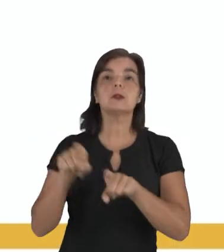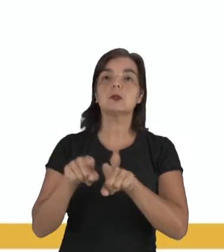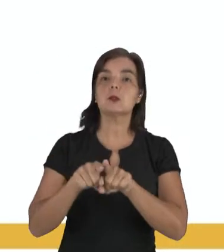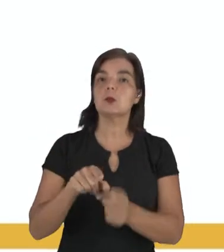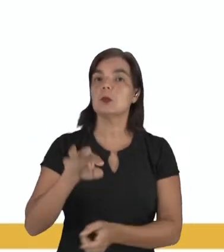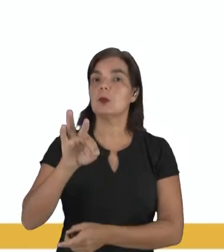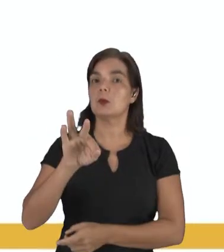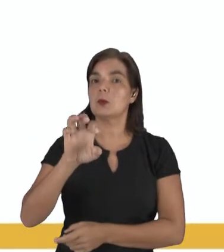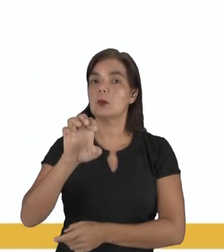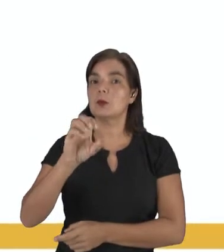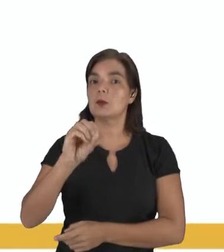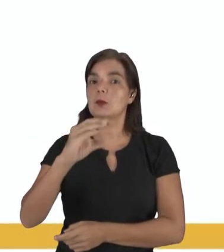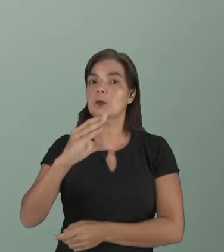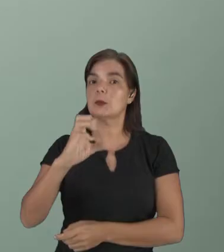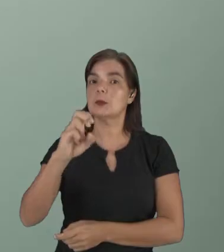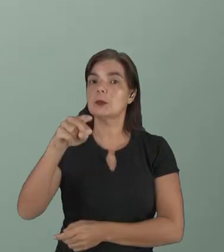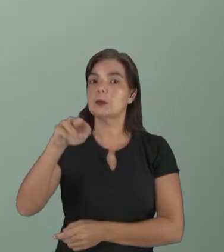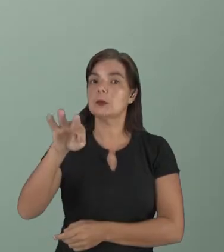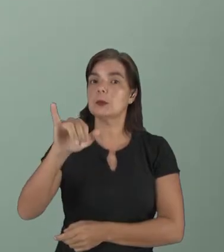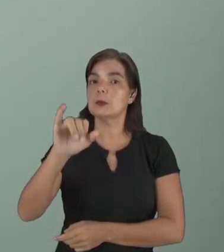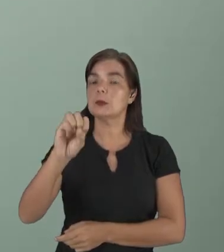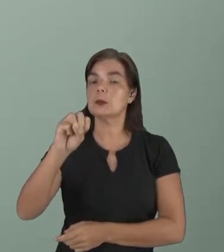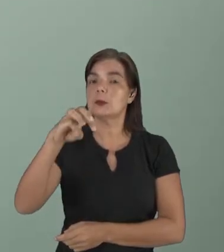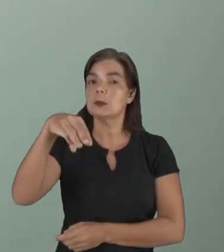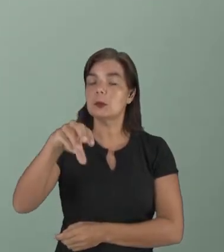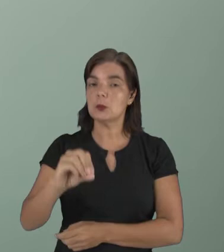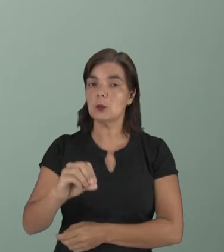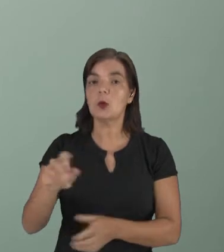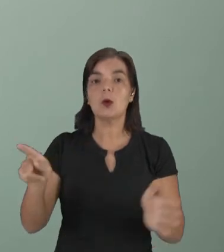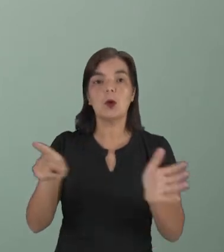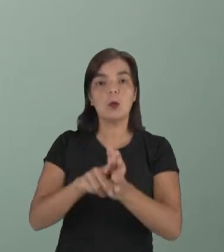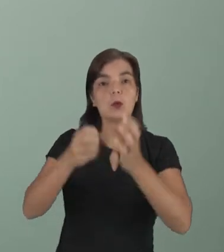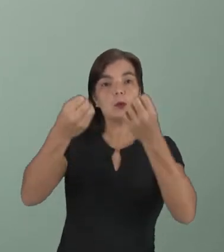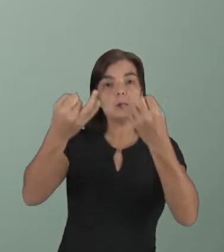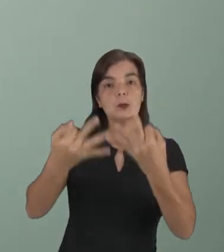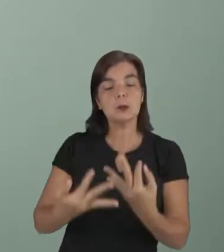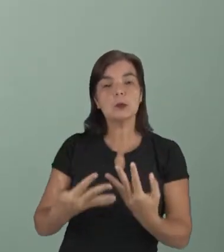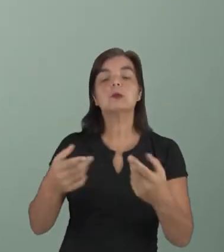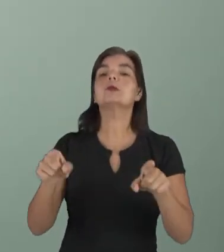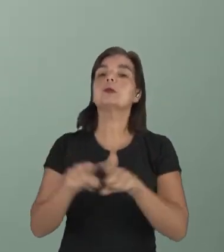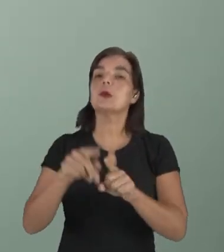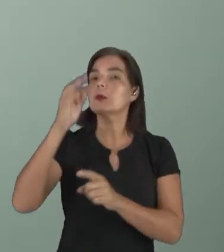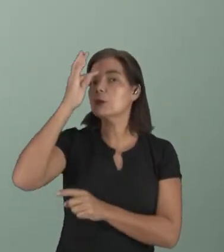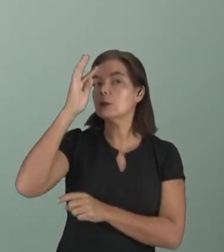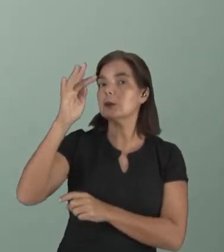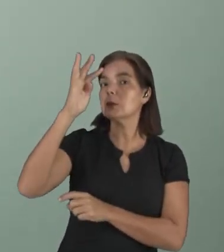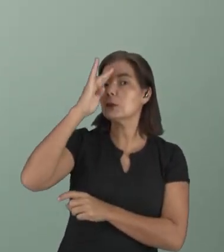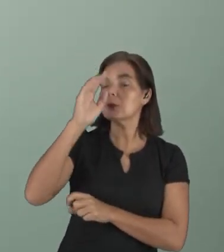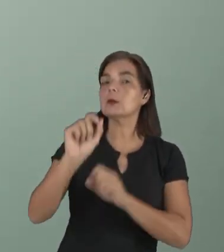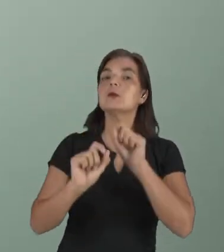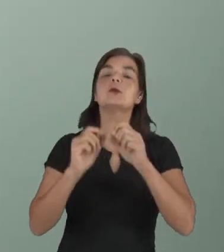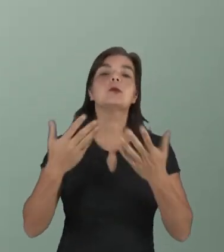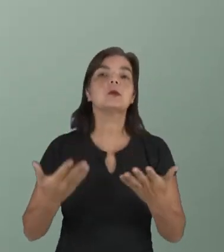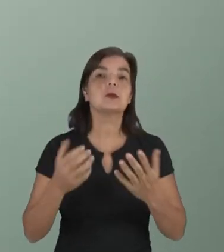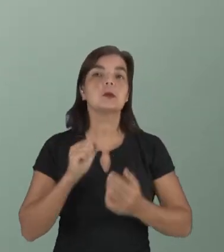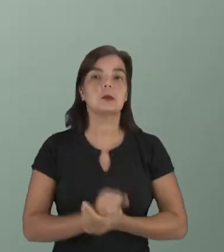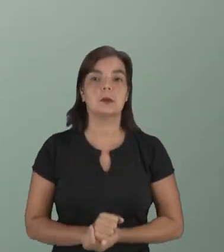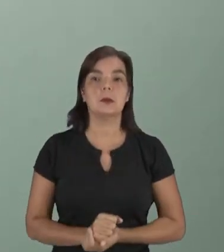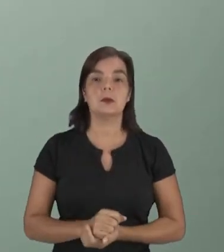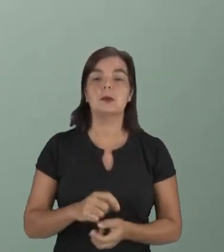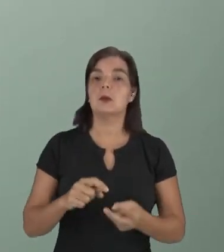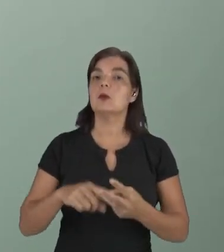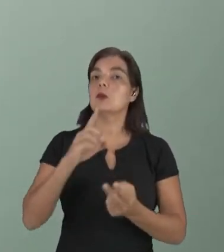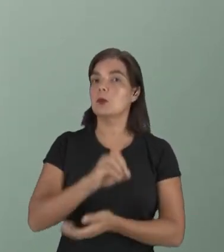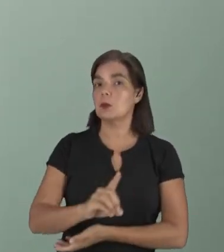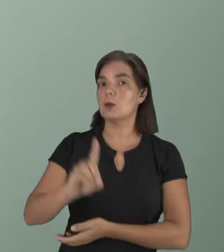o teocentrismo, em que a própria explicação dessas teorias tomava Deus,